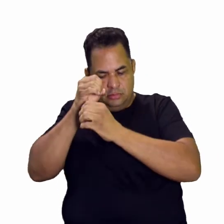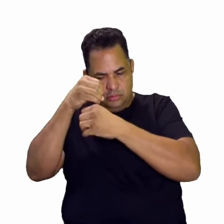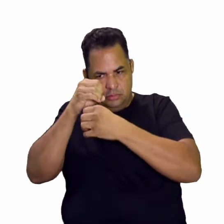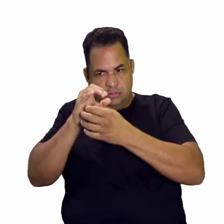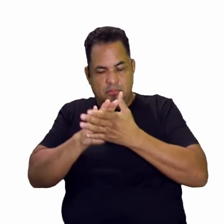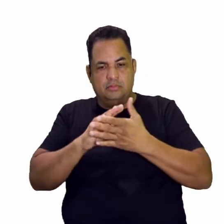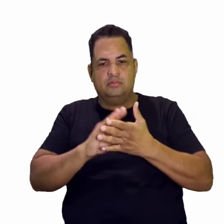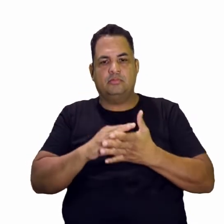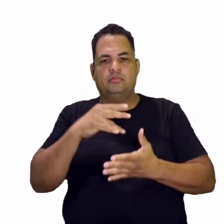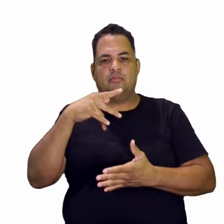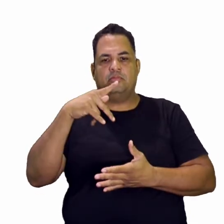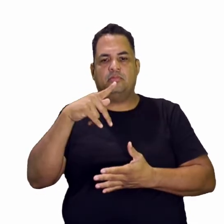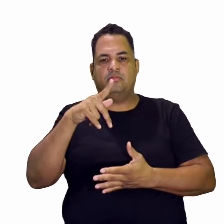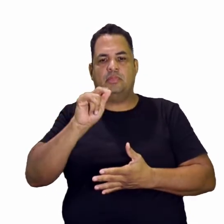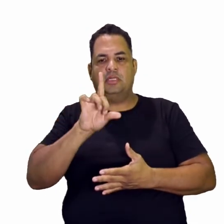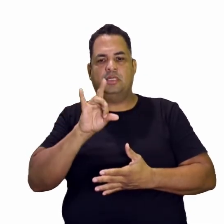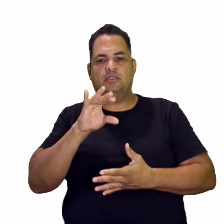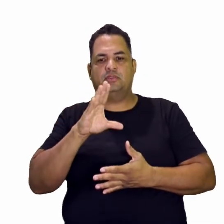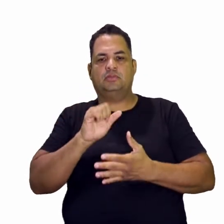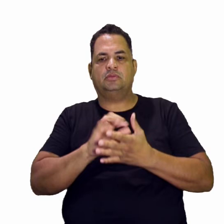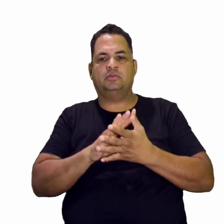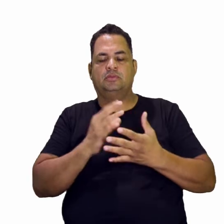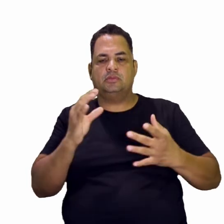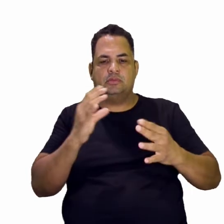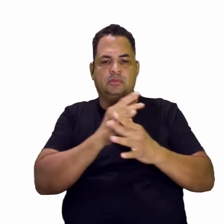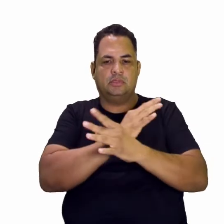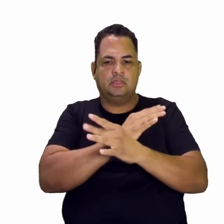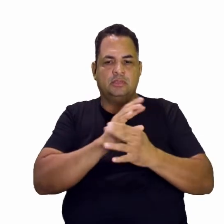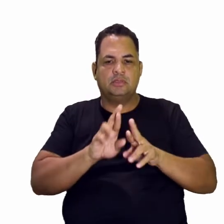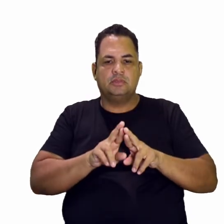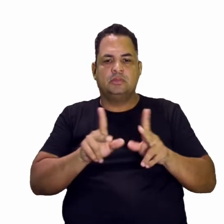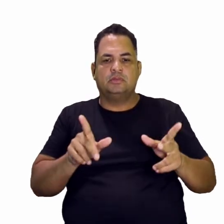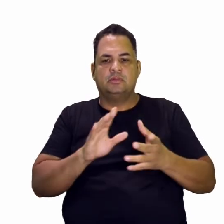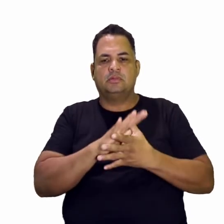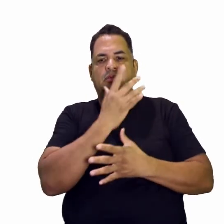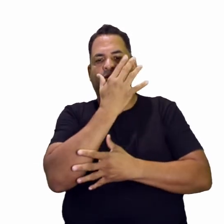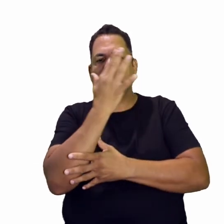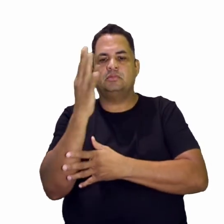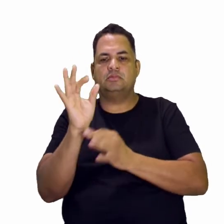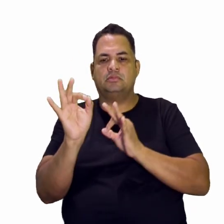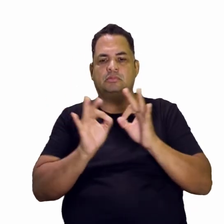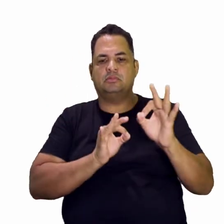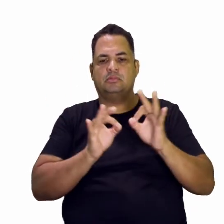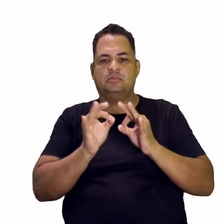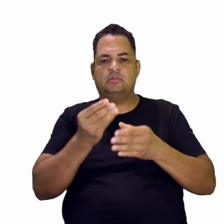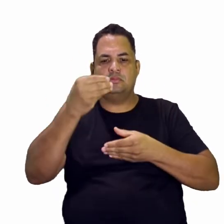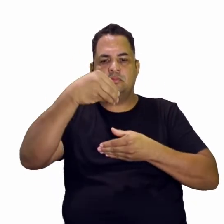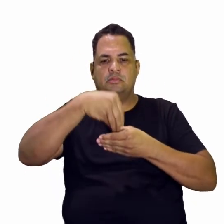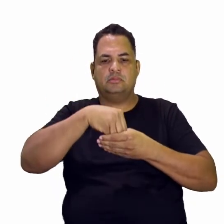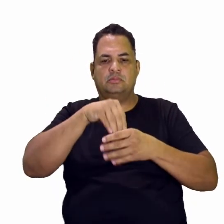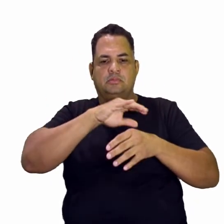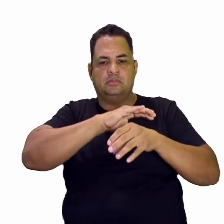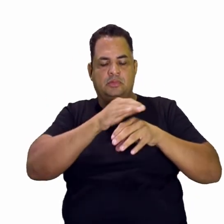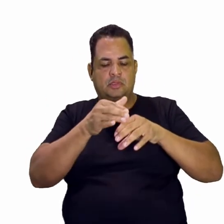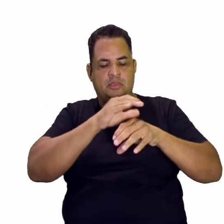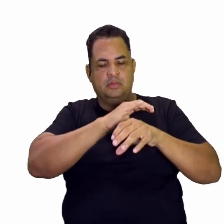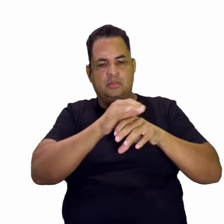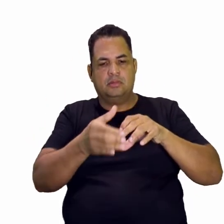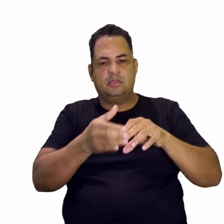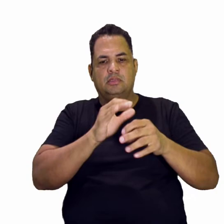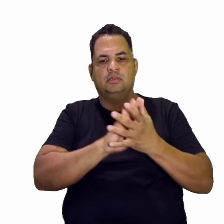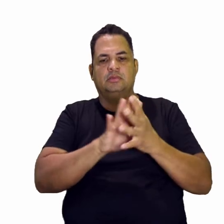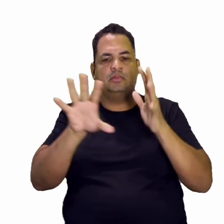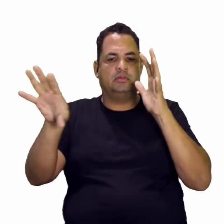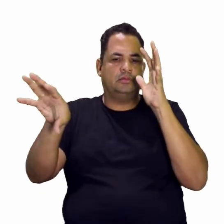Os plastos das algas são diferentes dos das plantas quanto à sua organização interna de membranas